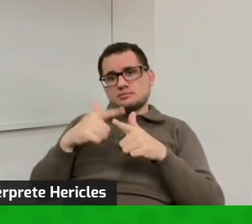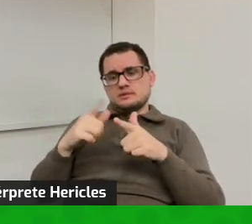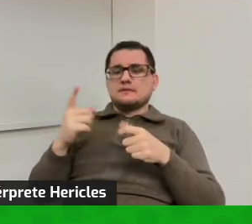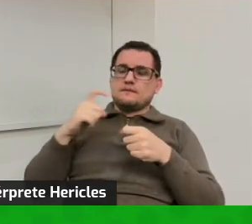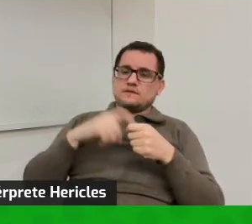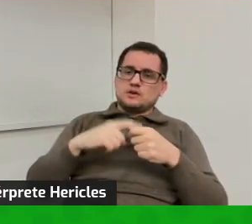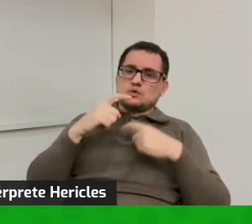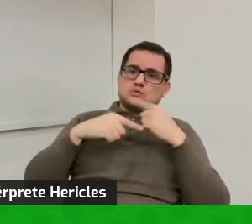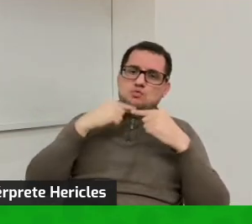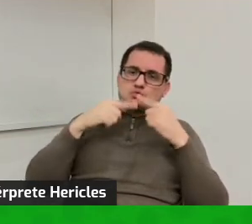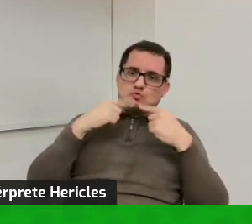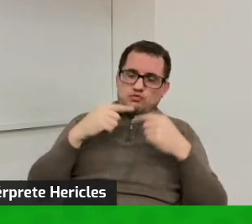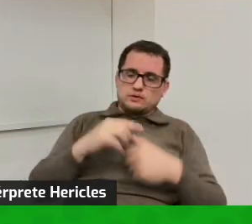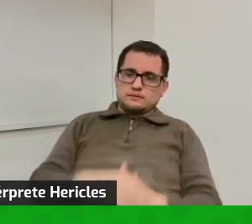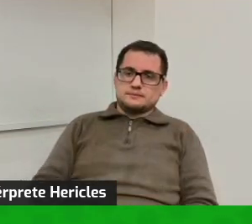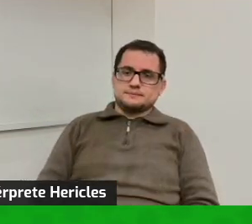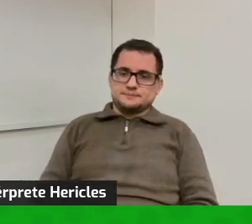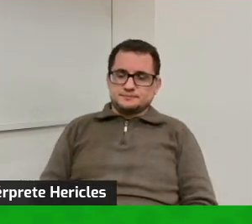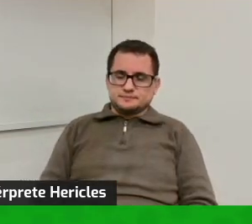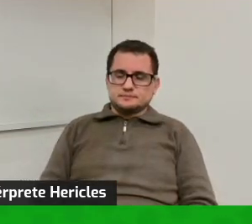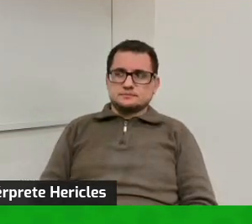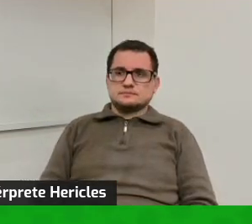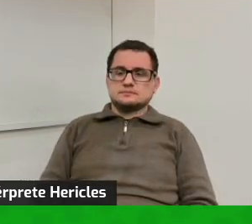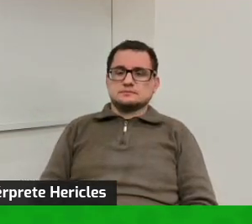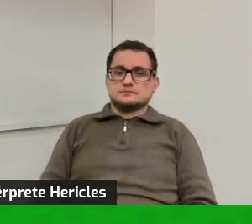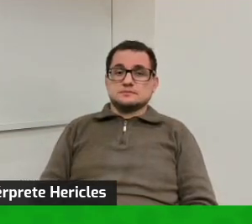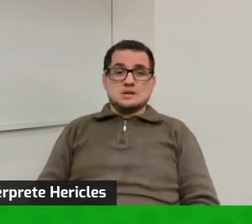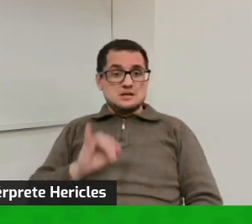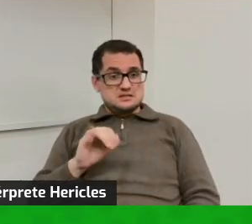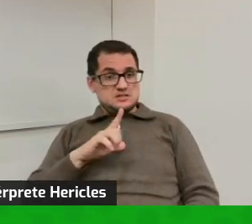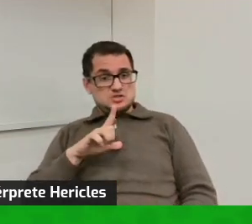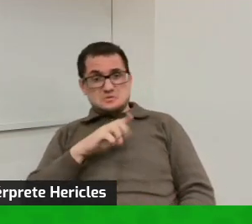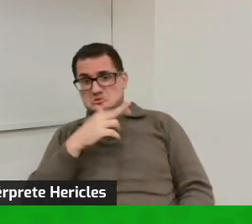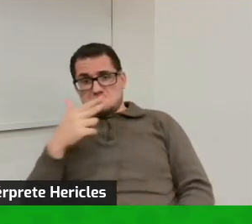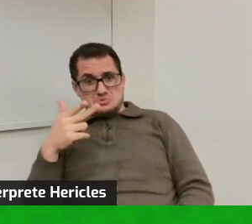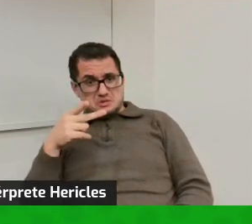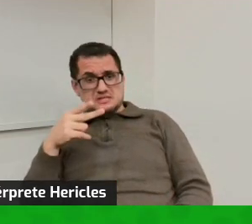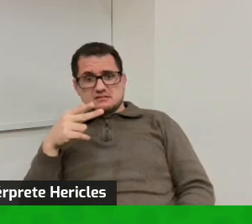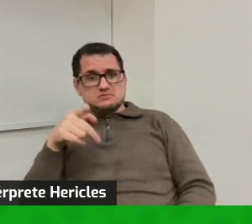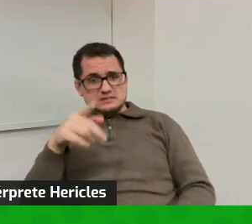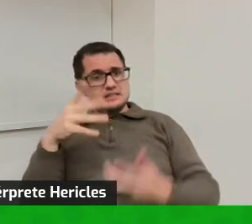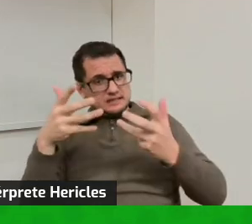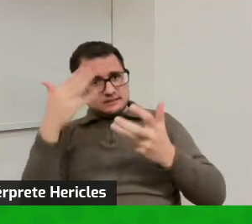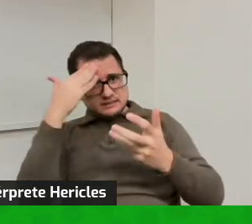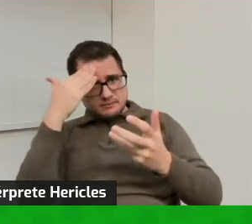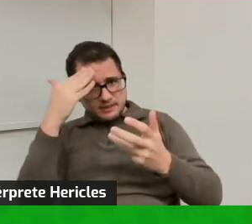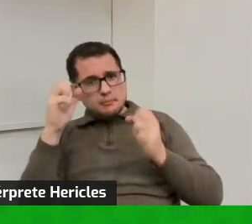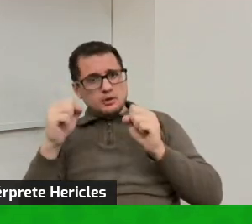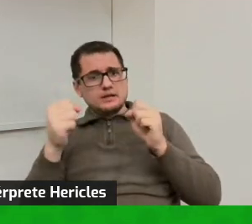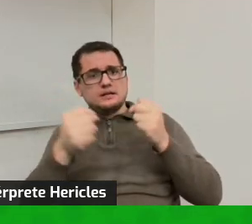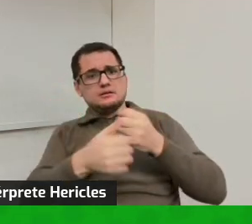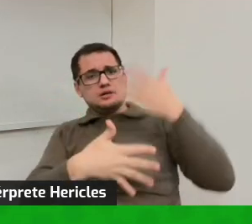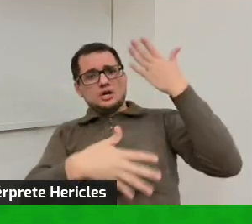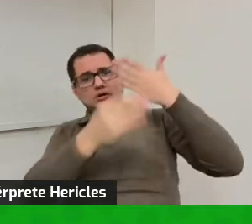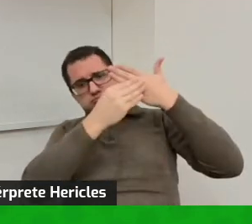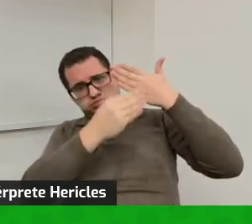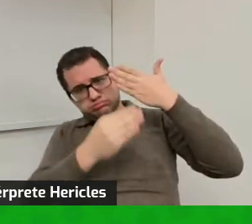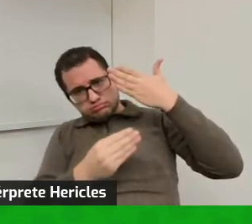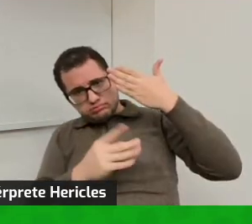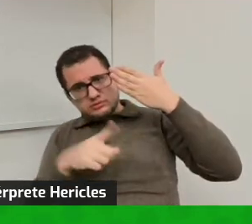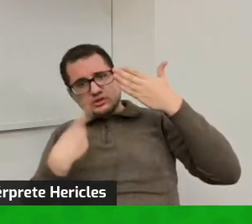as dúvidas que ficarem. Se tiver alguma coisa também, pode ir escrevendo ali. Depois a gente volta no assunto